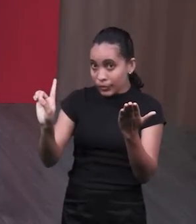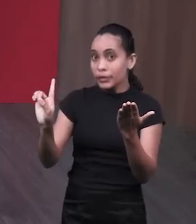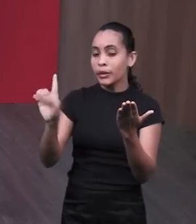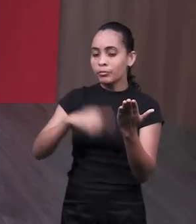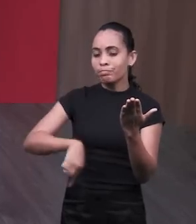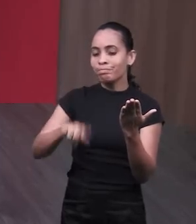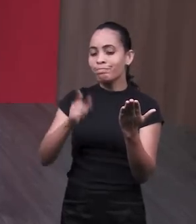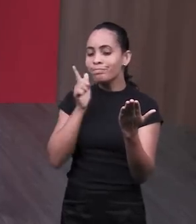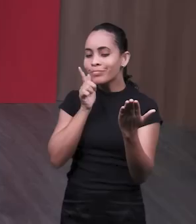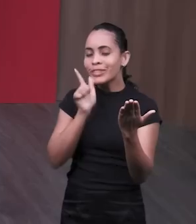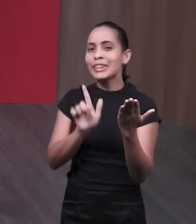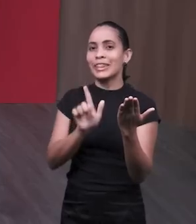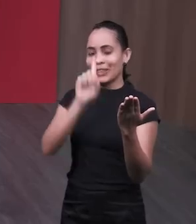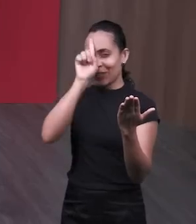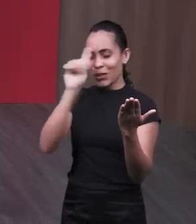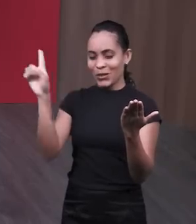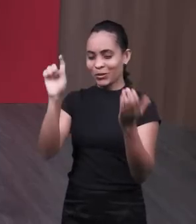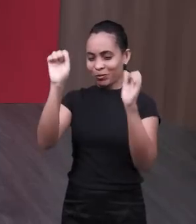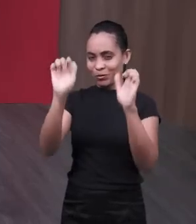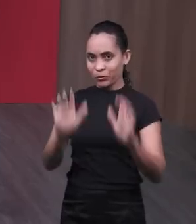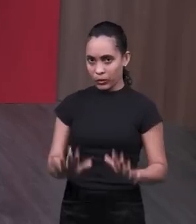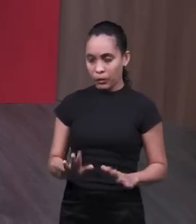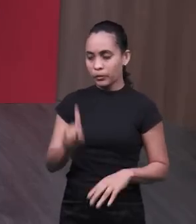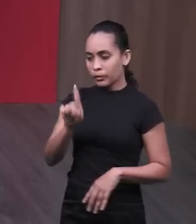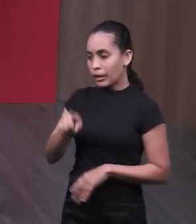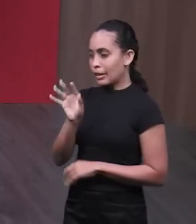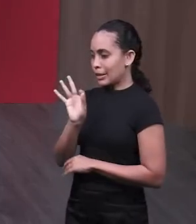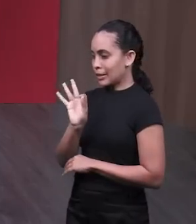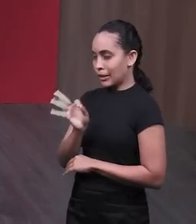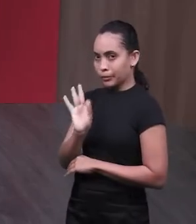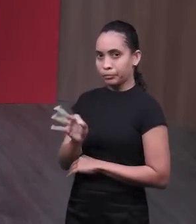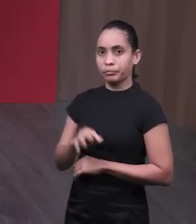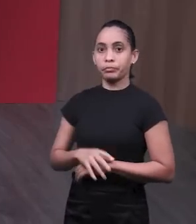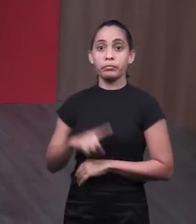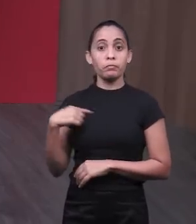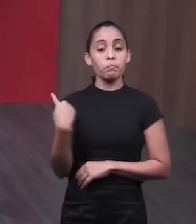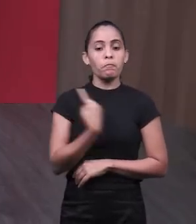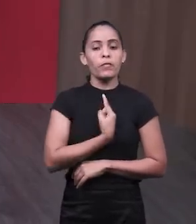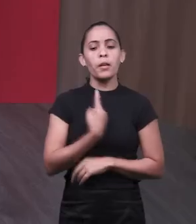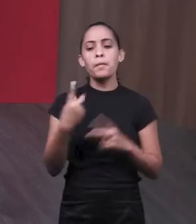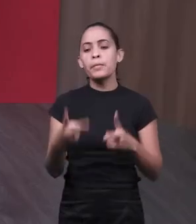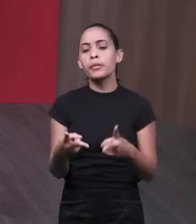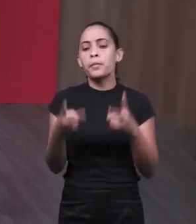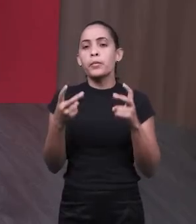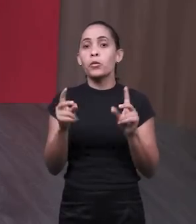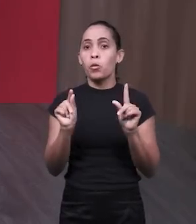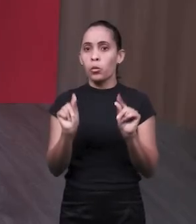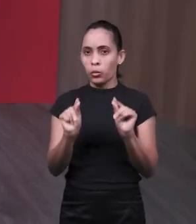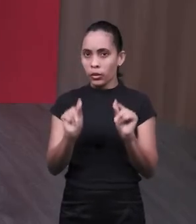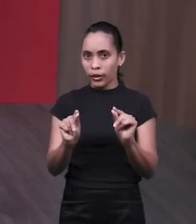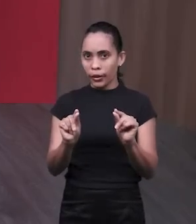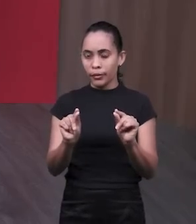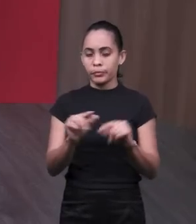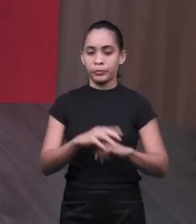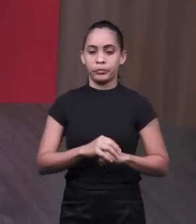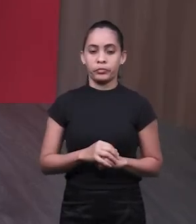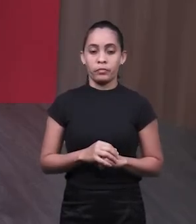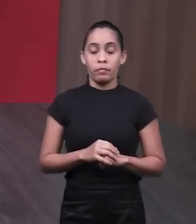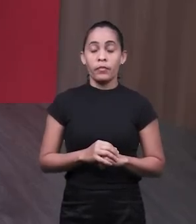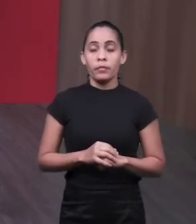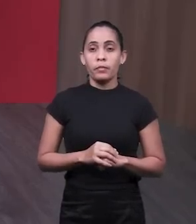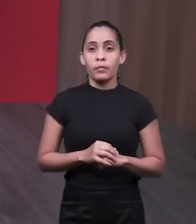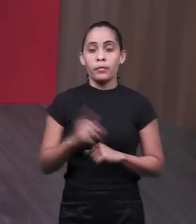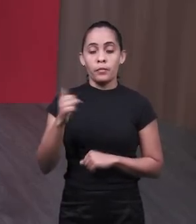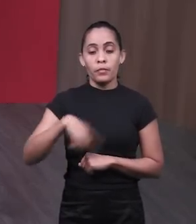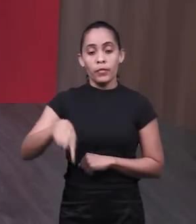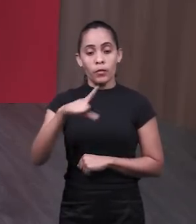serem conquistados pelo Senhor. Não é verdade, Jerônimo? Exato, pastor Marcelo. E nós temos visto de uma forma muito grande,